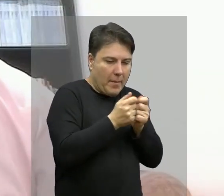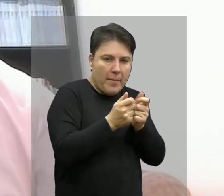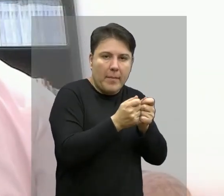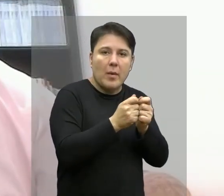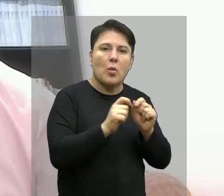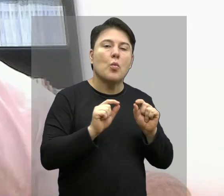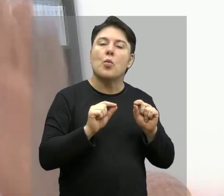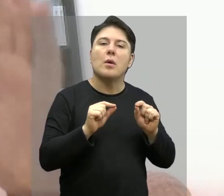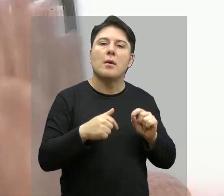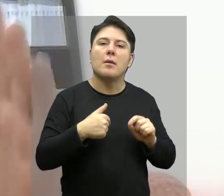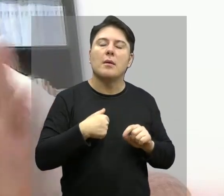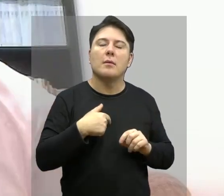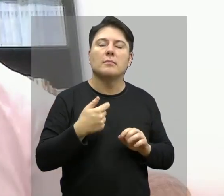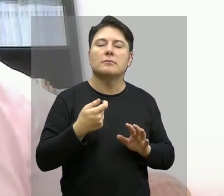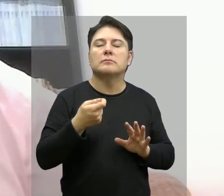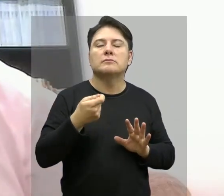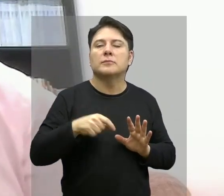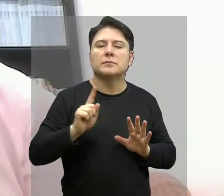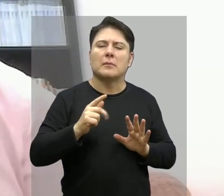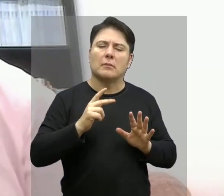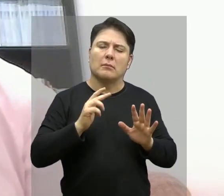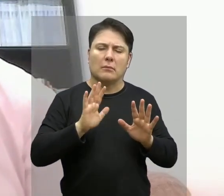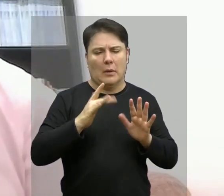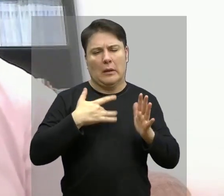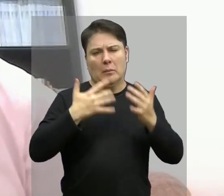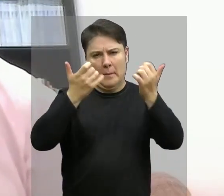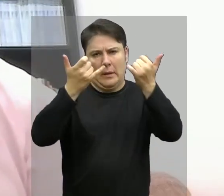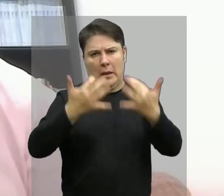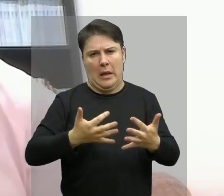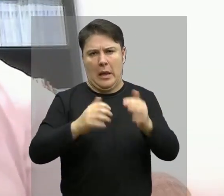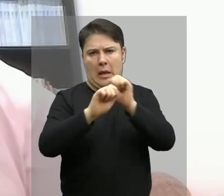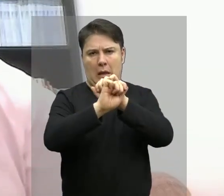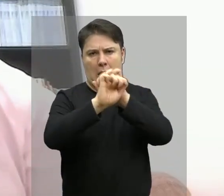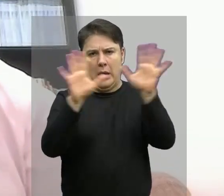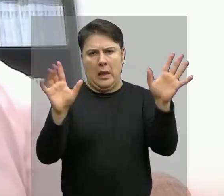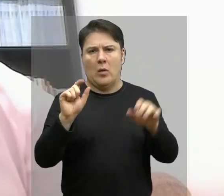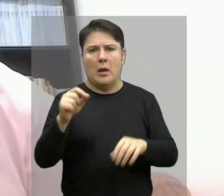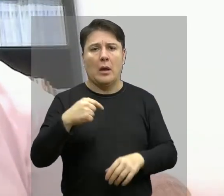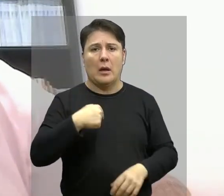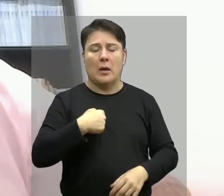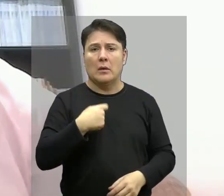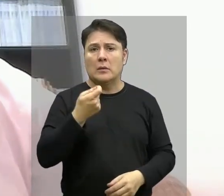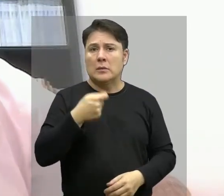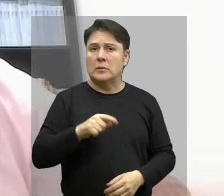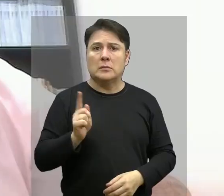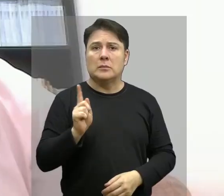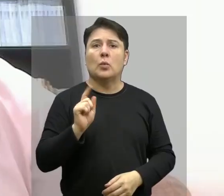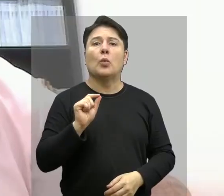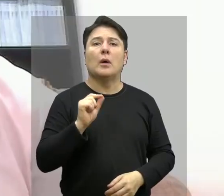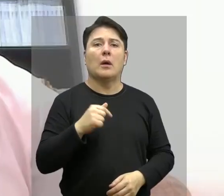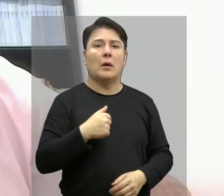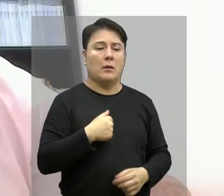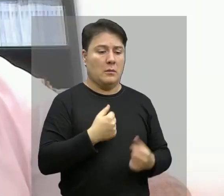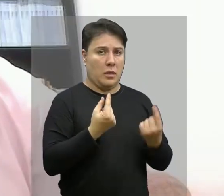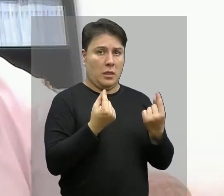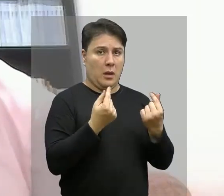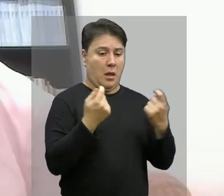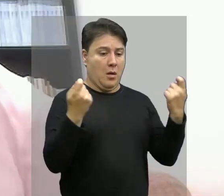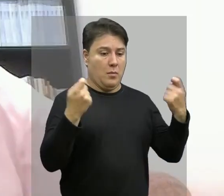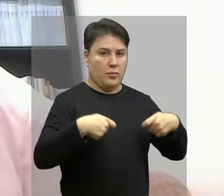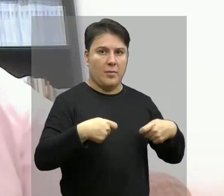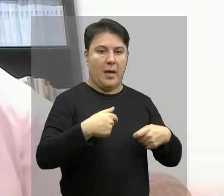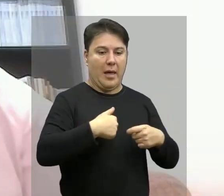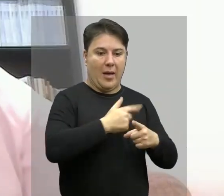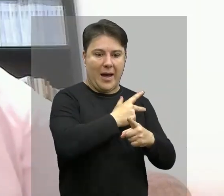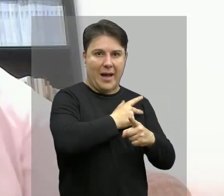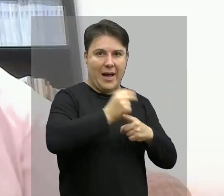não preciso, quero deixar isso bem claro, que eu não preciso fazer uma aposta e eu ganho, e